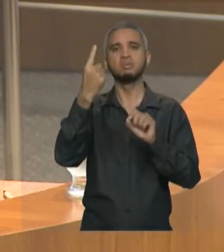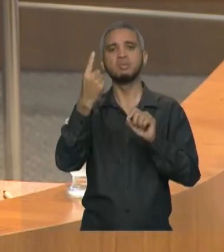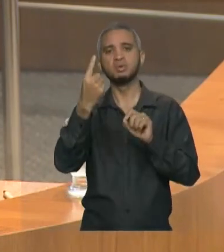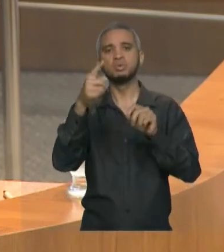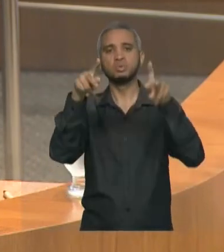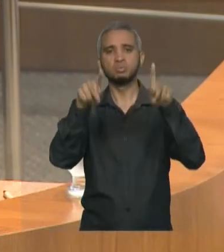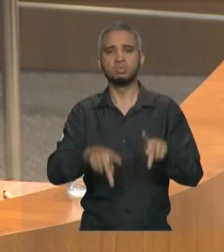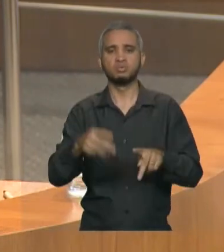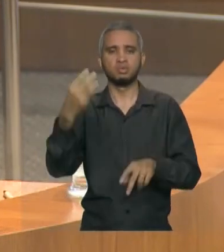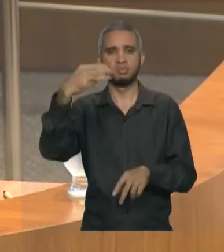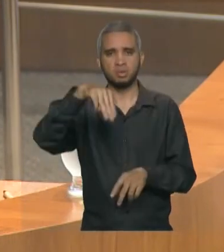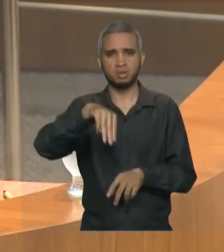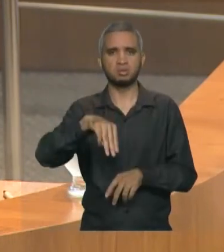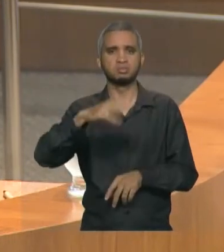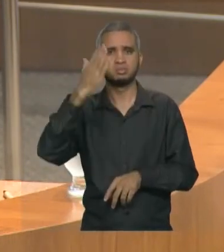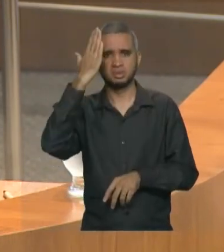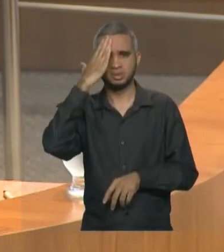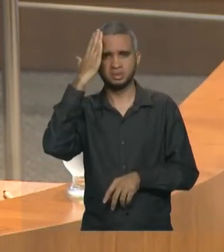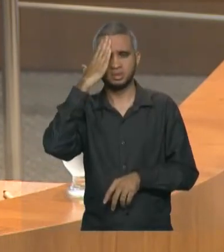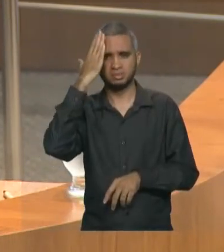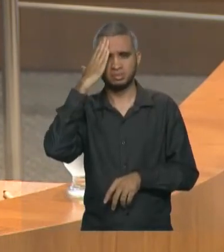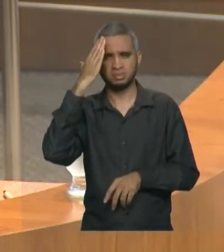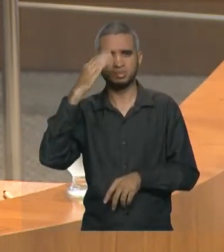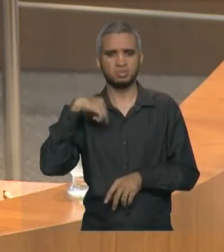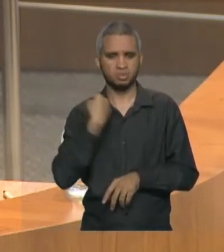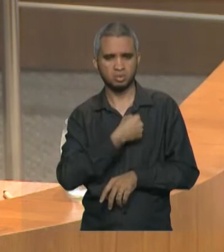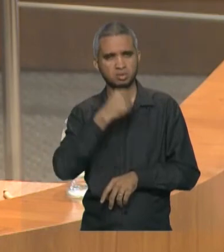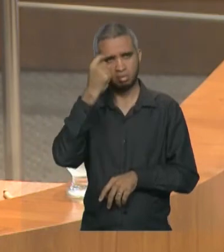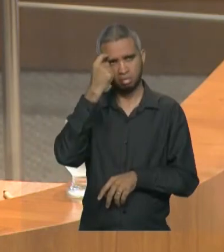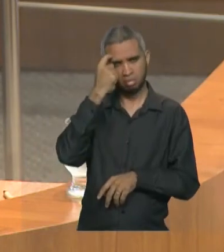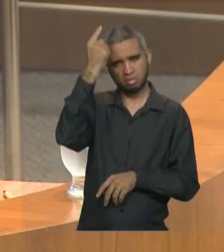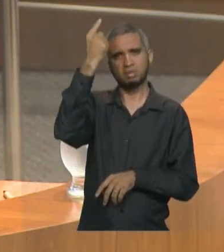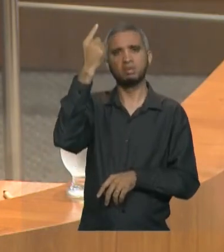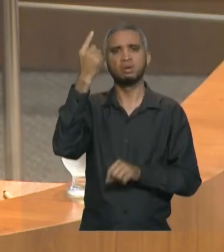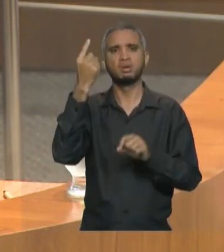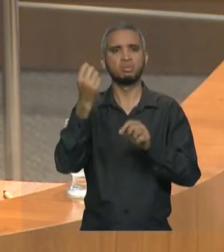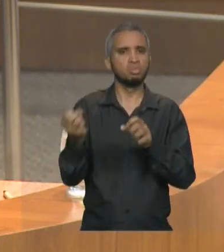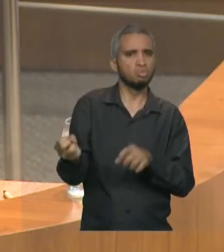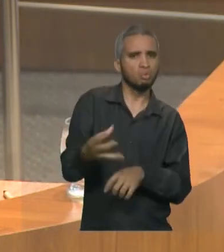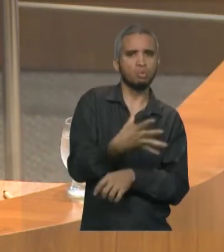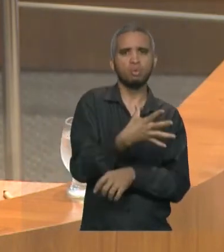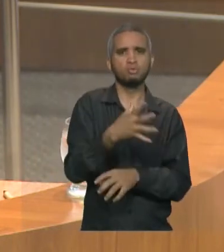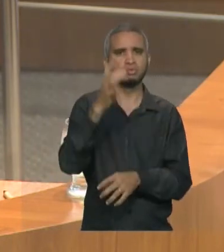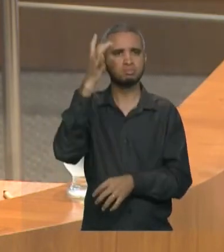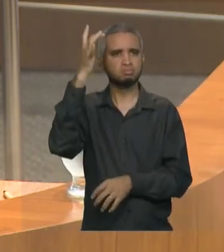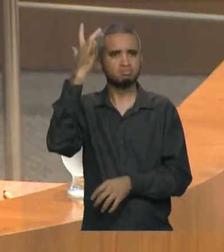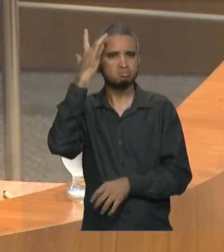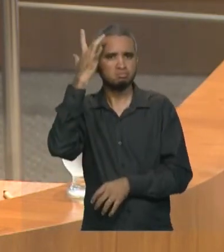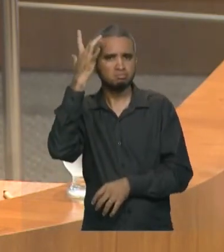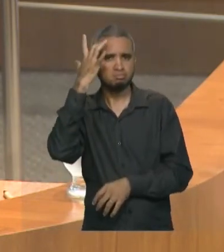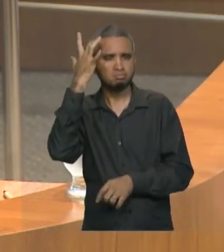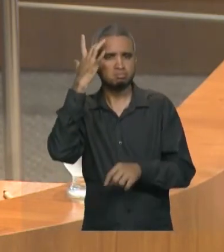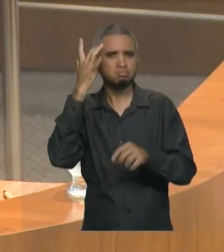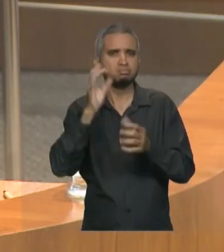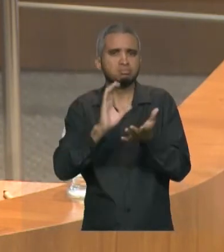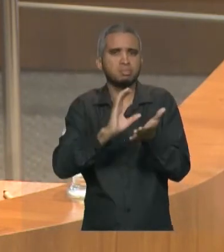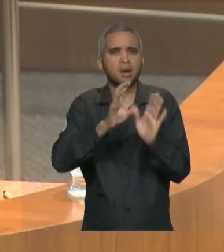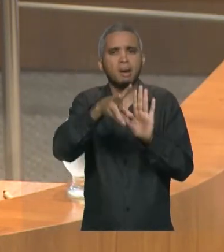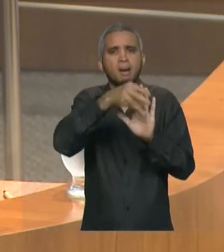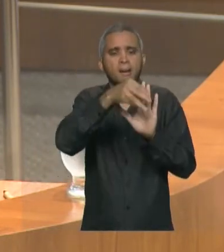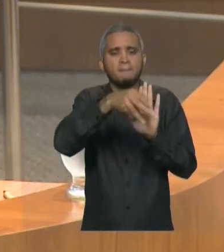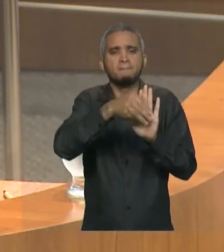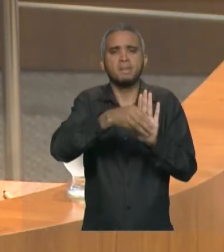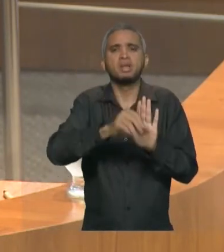saiba que, de fato, fizemos essa inovação aqui, colocamos a nossa emenda à disposição de toda a